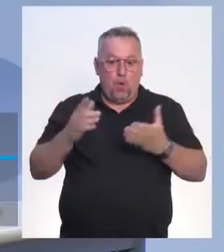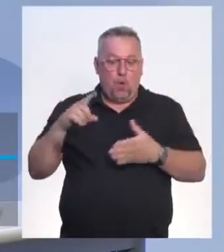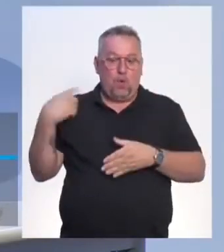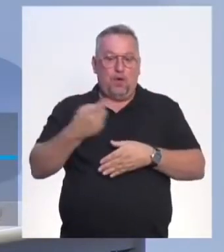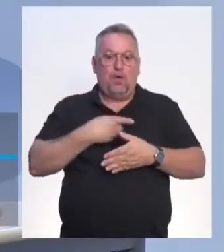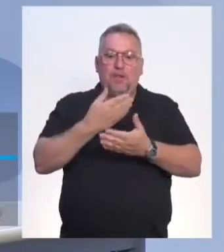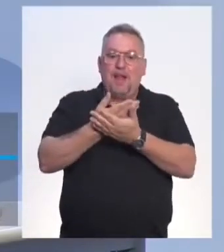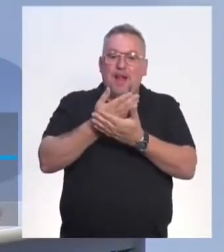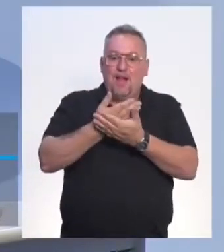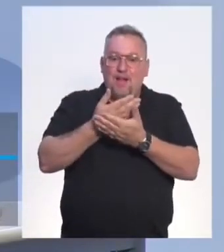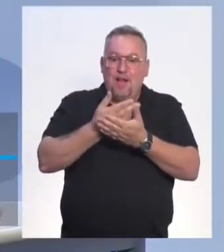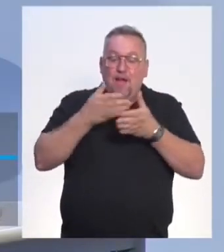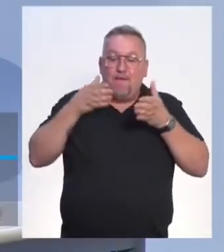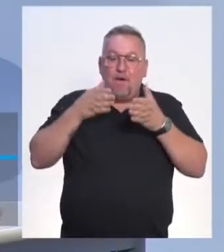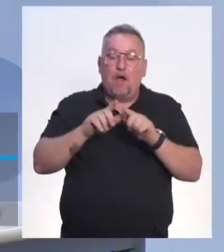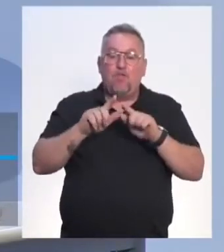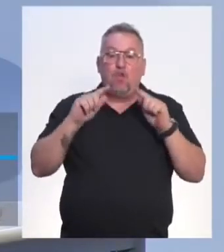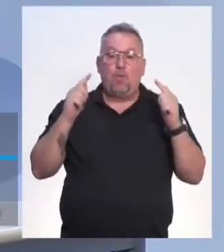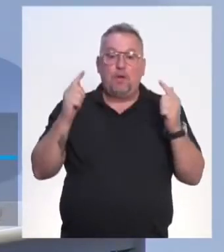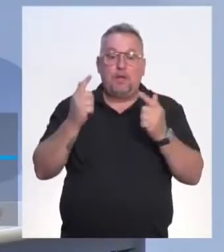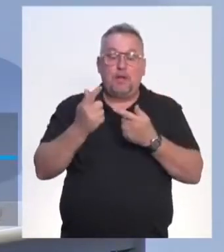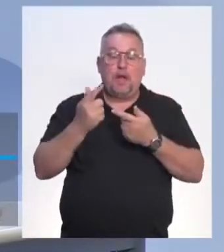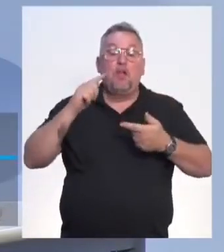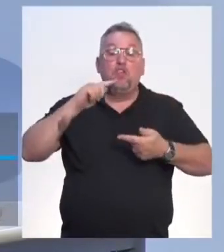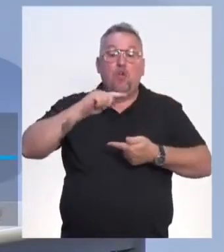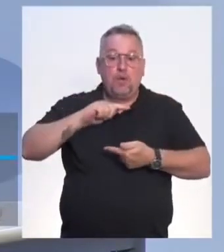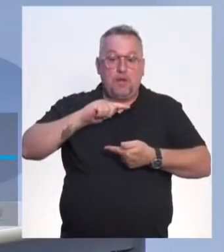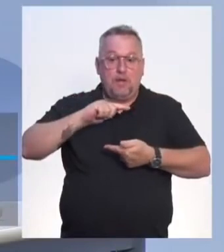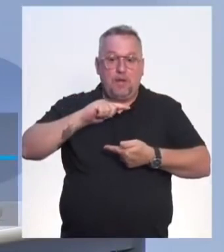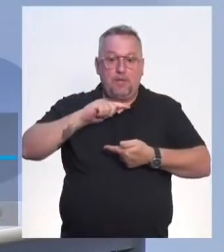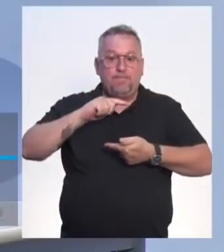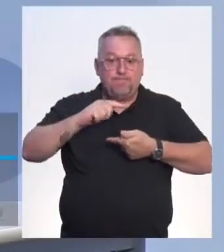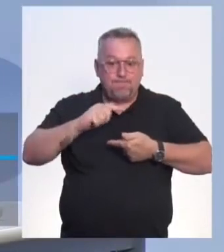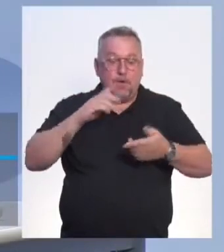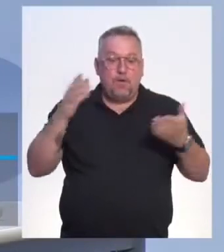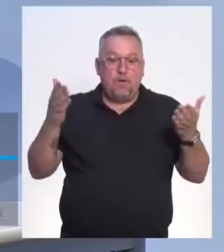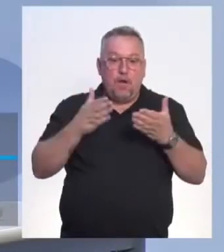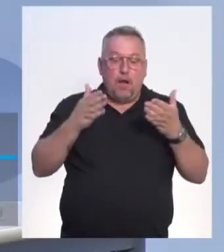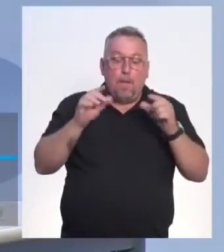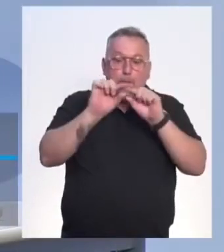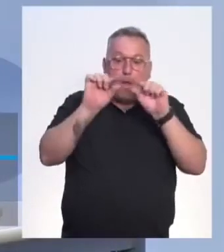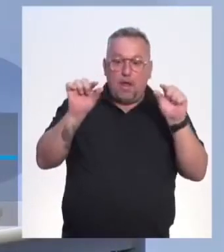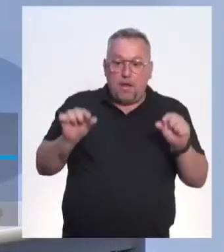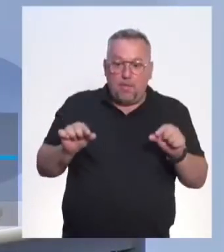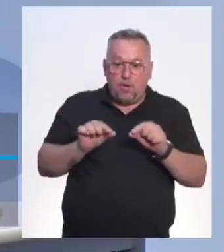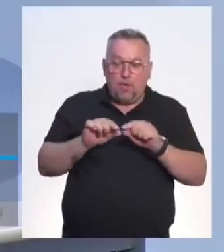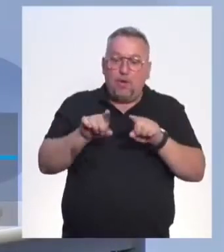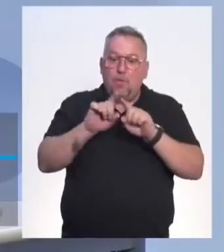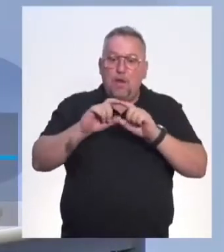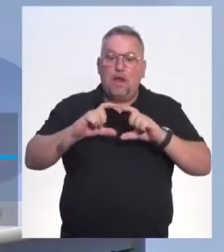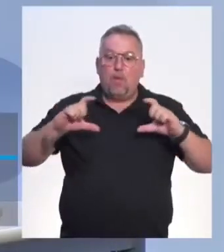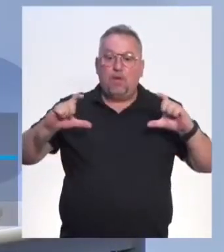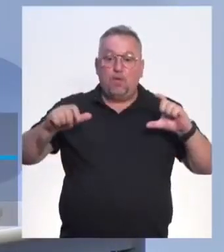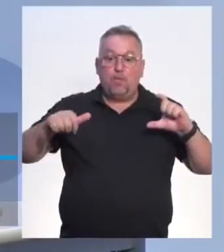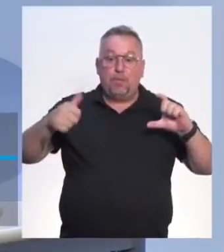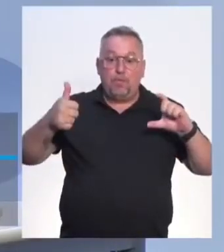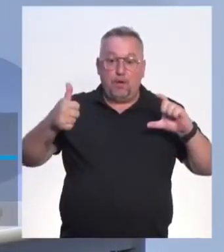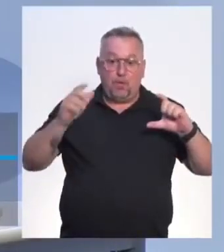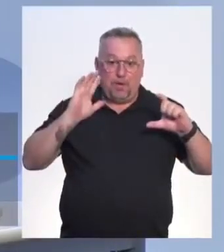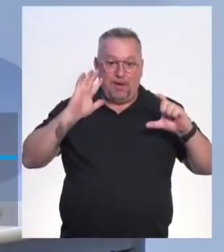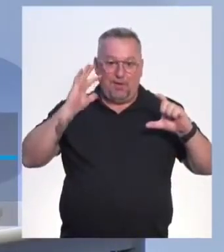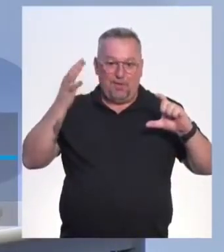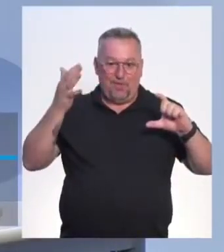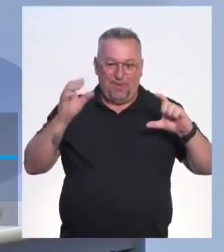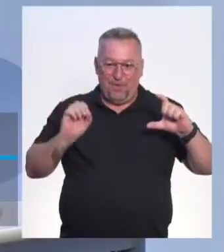um pouco voltada para a geometria. Nós vamos trabalhar um pouco de perímetro e a gente vai cair em equações do primeiro grau para resolver.